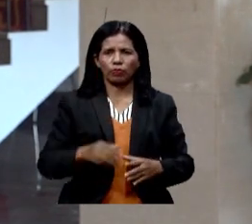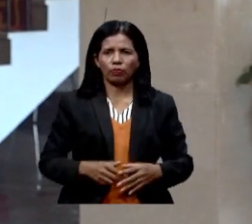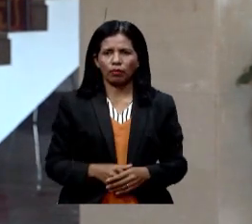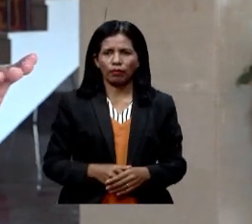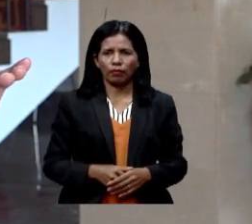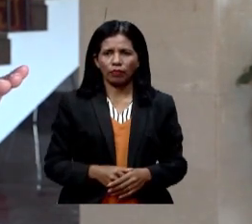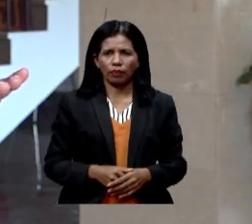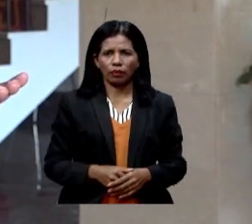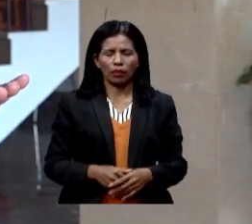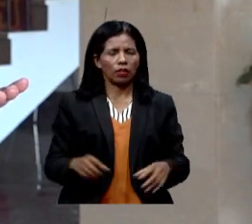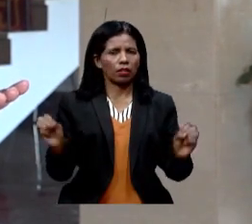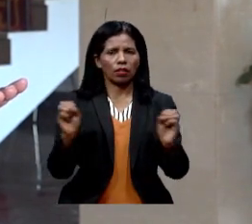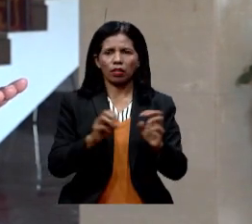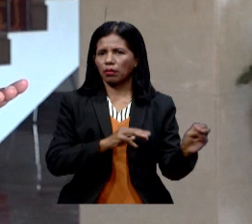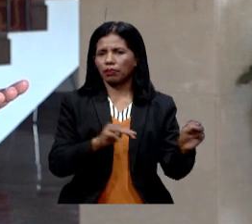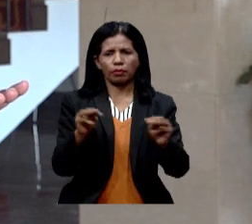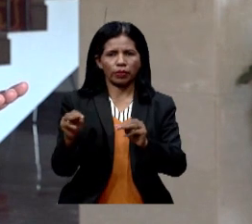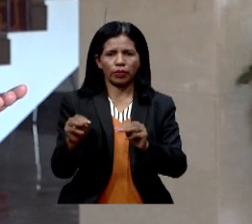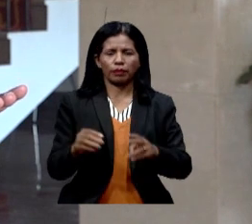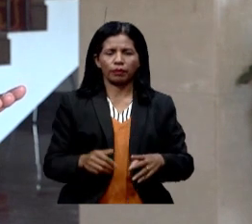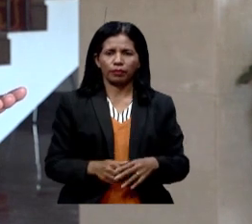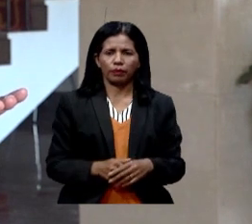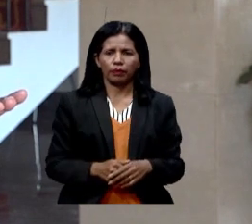e né, la muda.